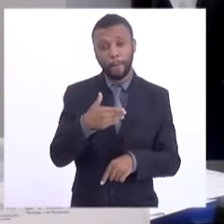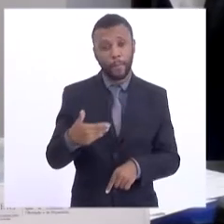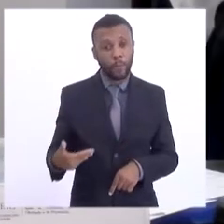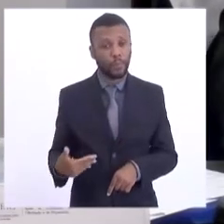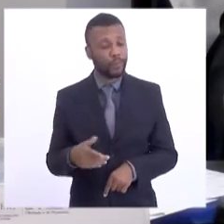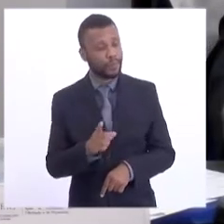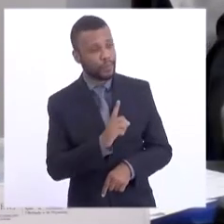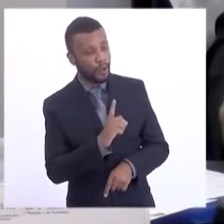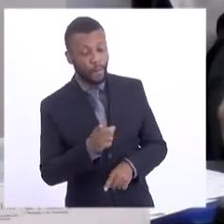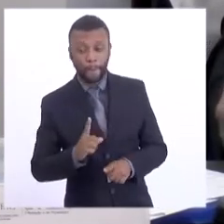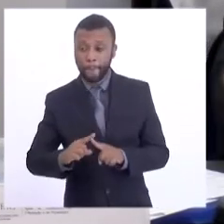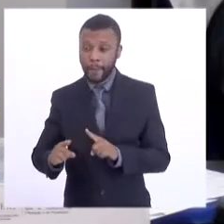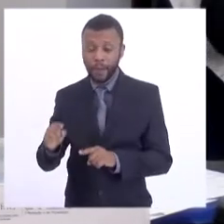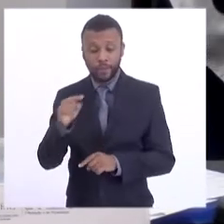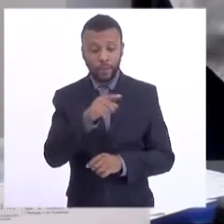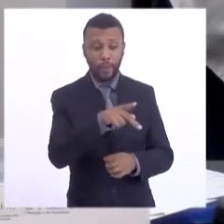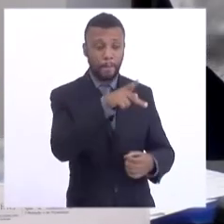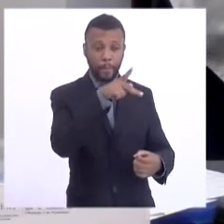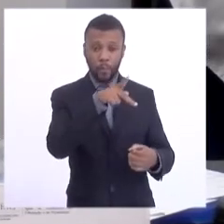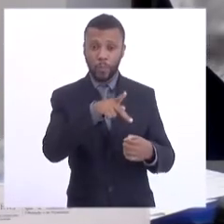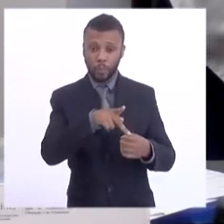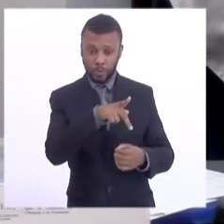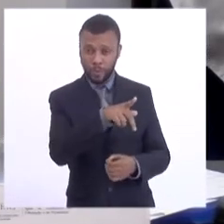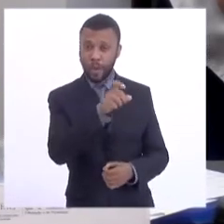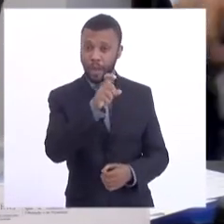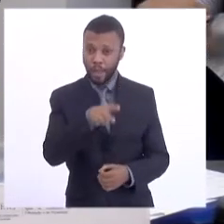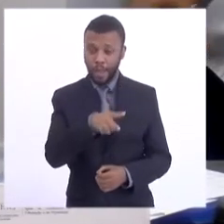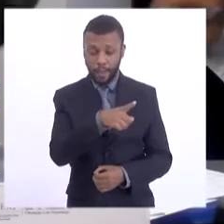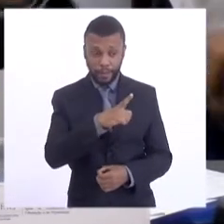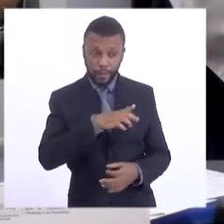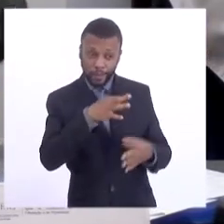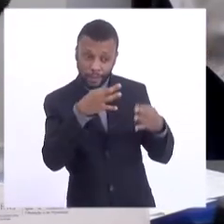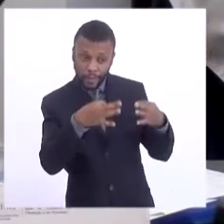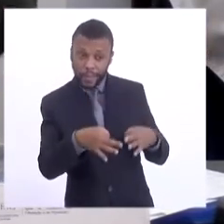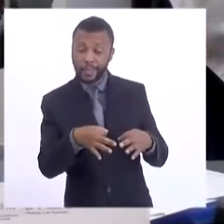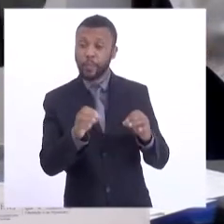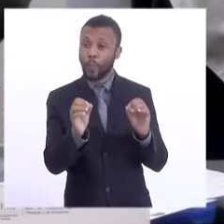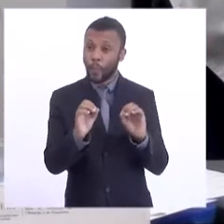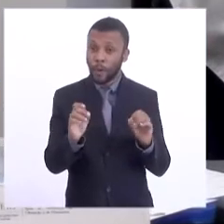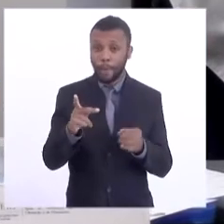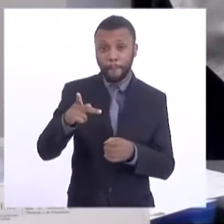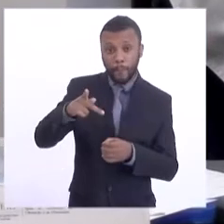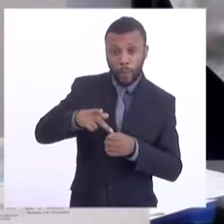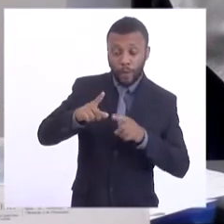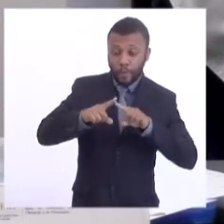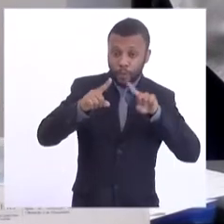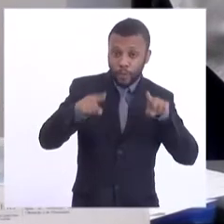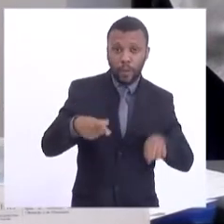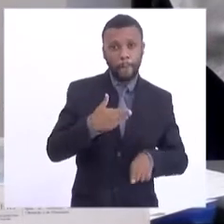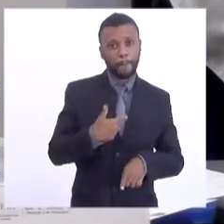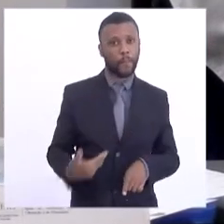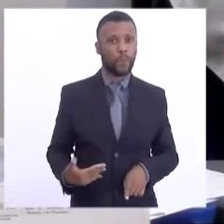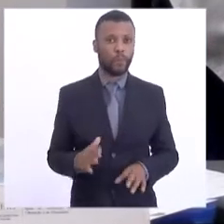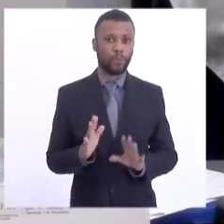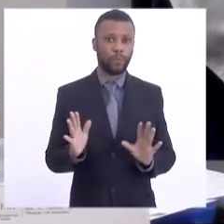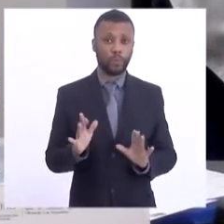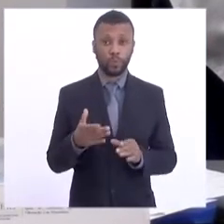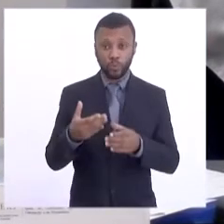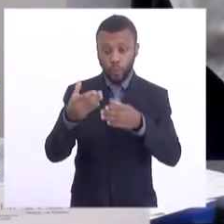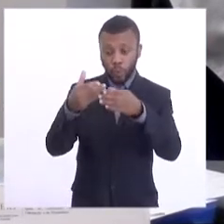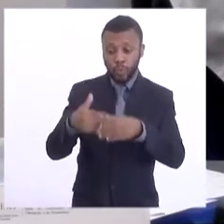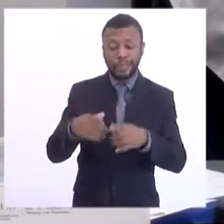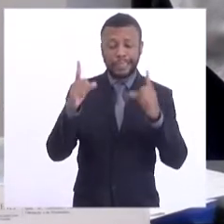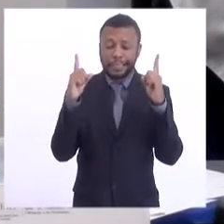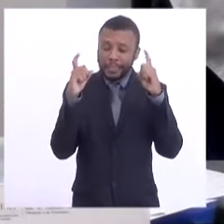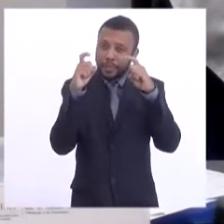mas o seu procurador Ué eu tenho certeza não tem nenhum procurador que você funcionário e um dos concursos